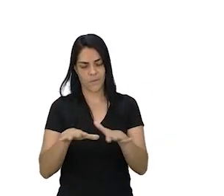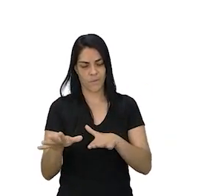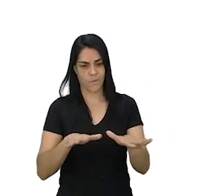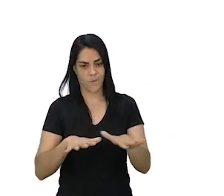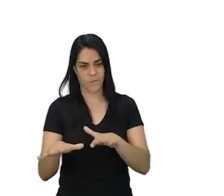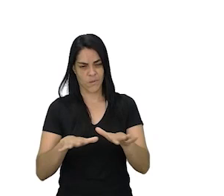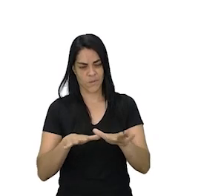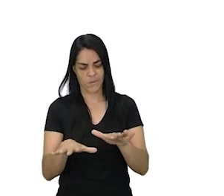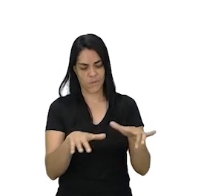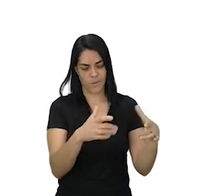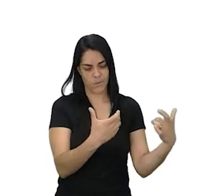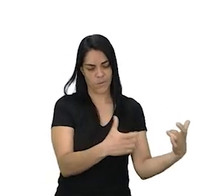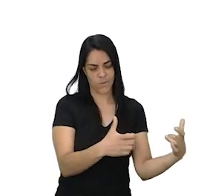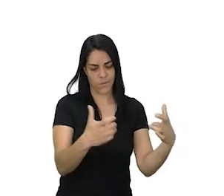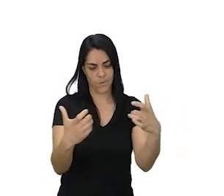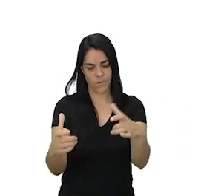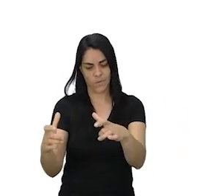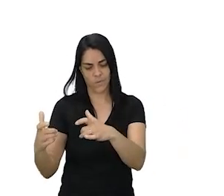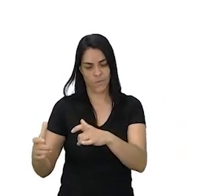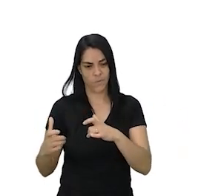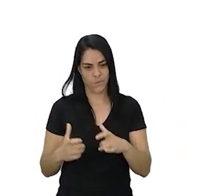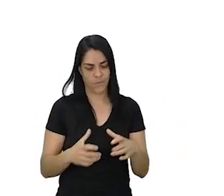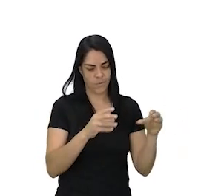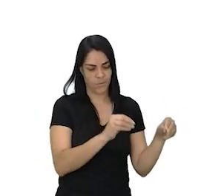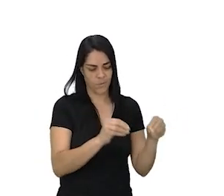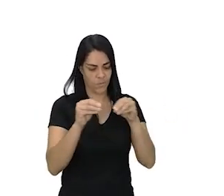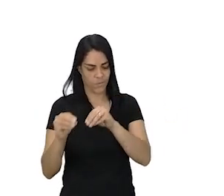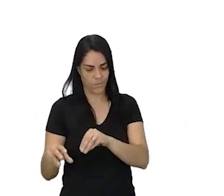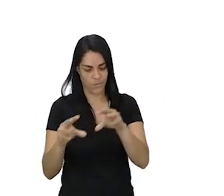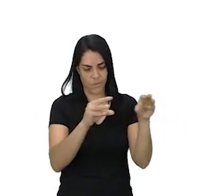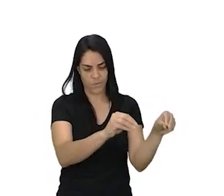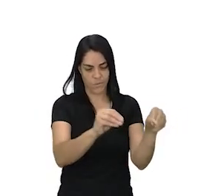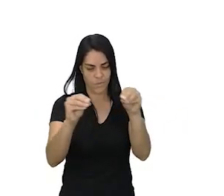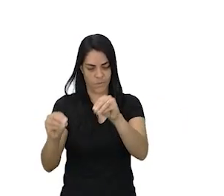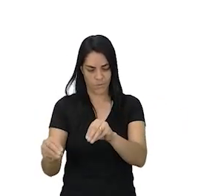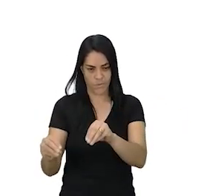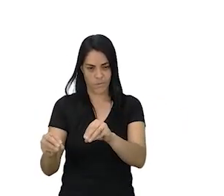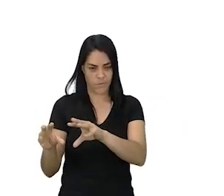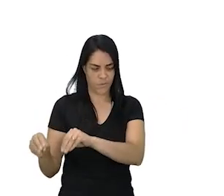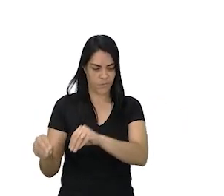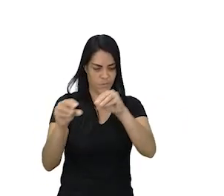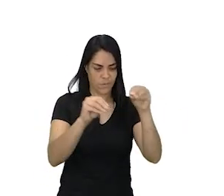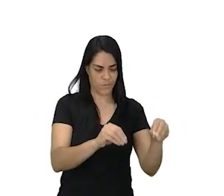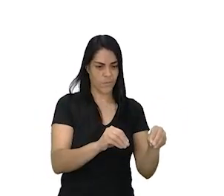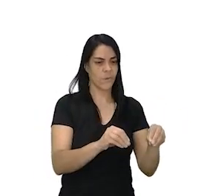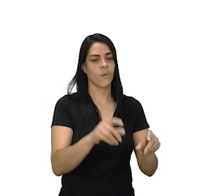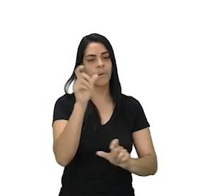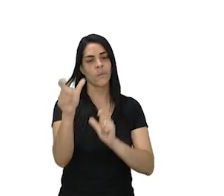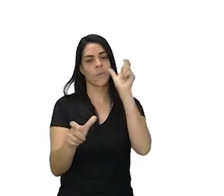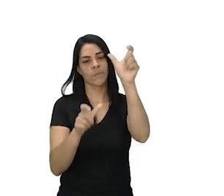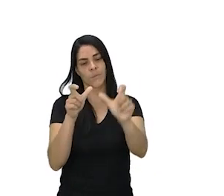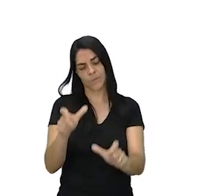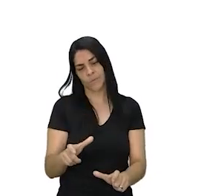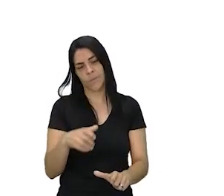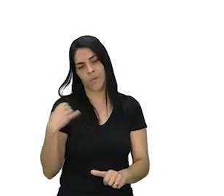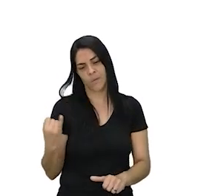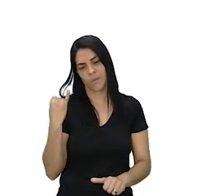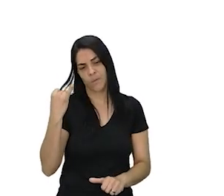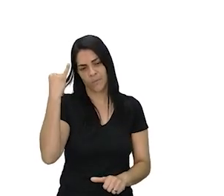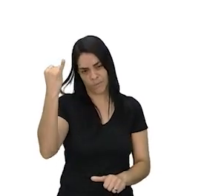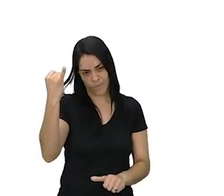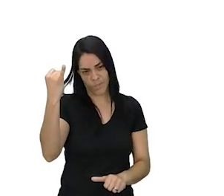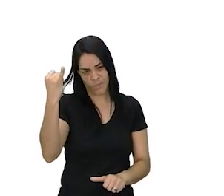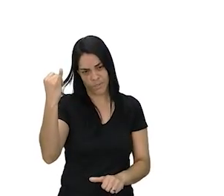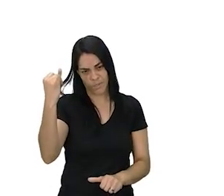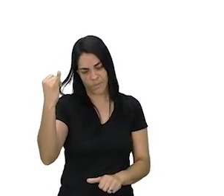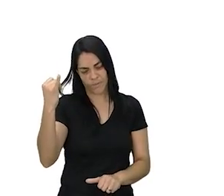movimentação, à localização e o deslocamento das pessoas, que são, no fundo, importantes para que